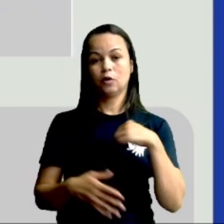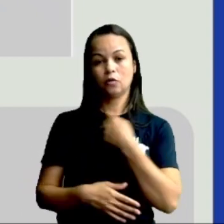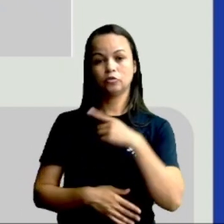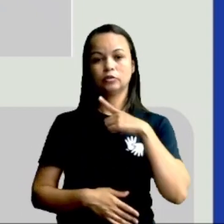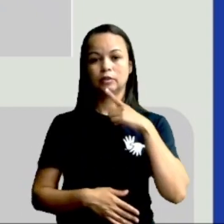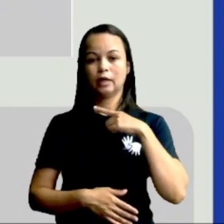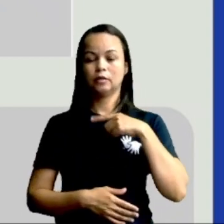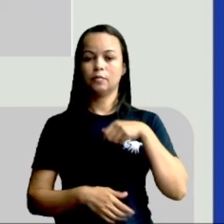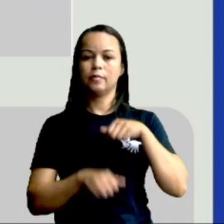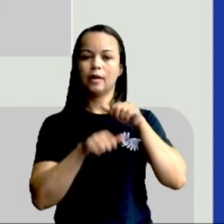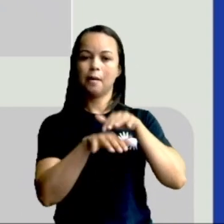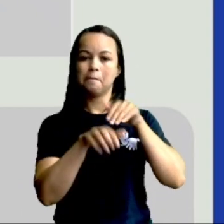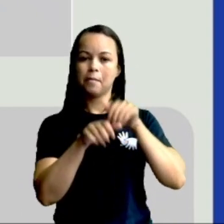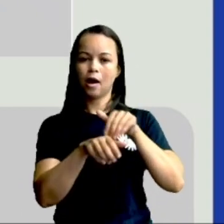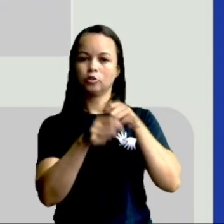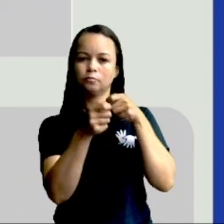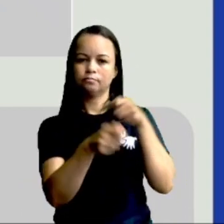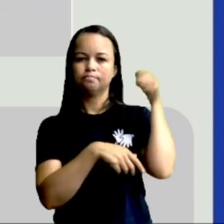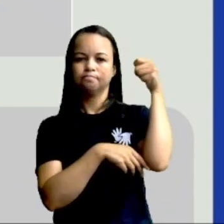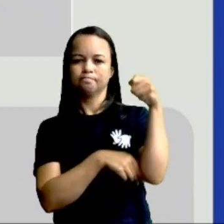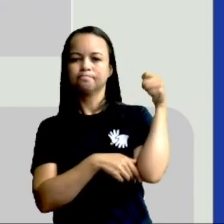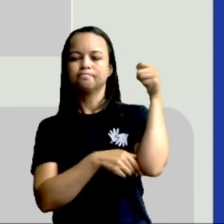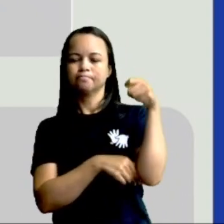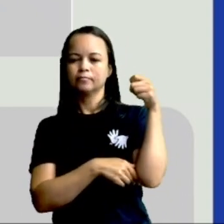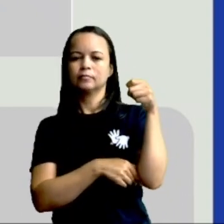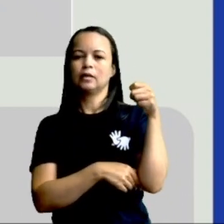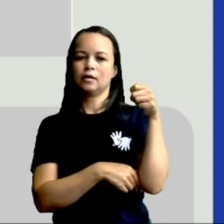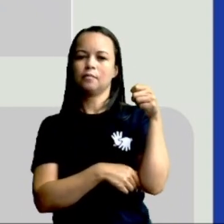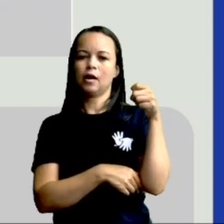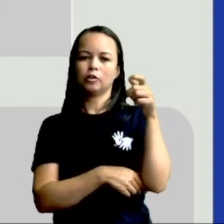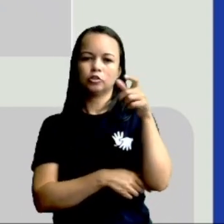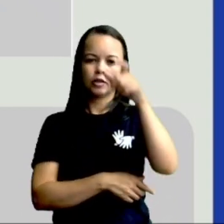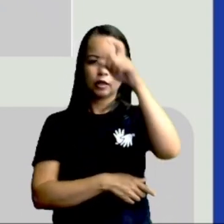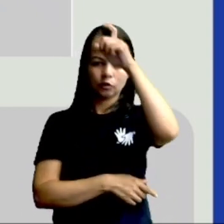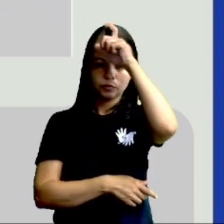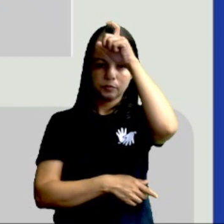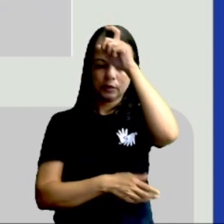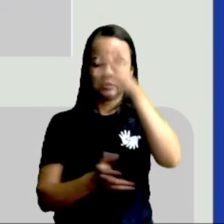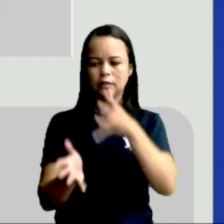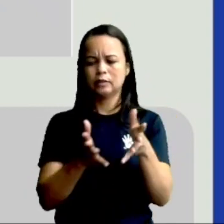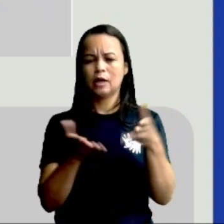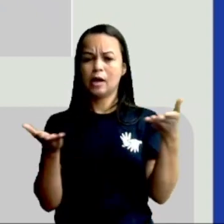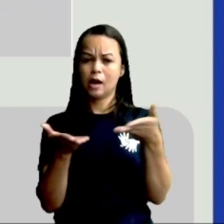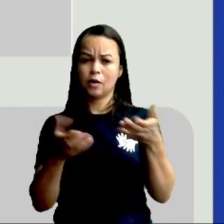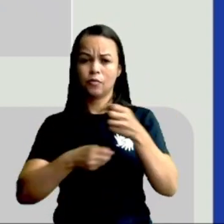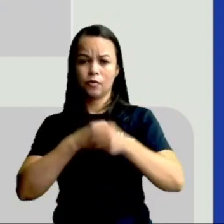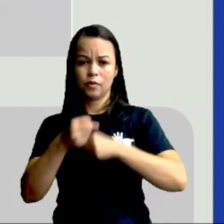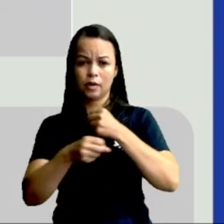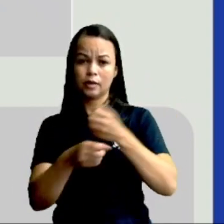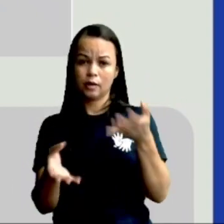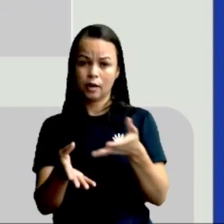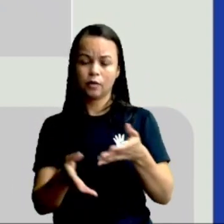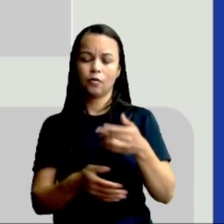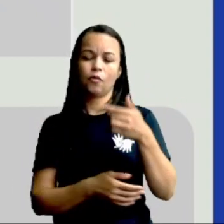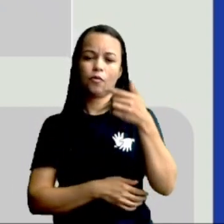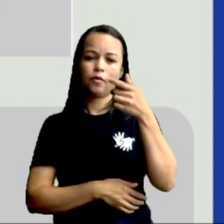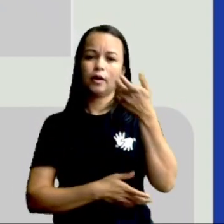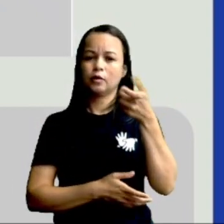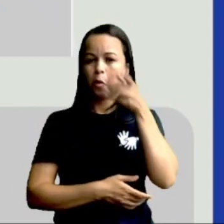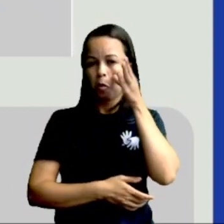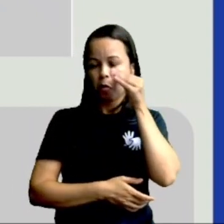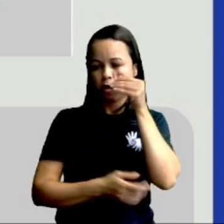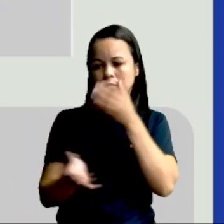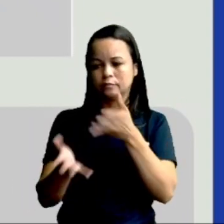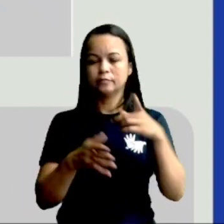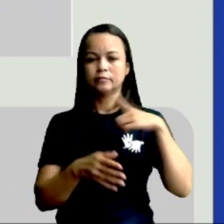primeira marcha, a Marcha Zumbi. Inclusive esse ano, gente, só uma curiosidade, a gente teve a Marcha da Consciência